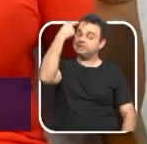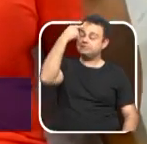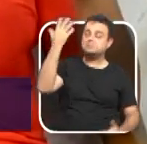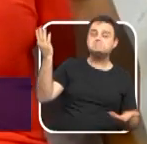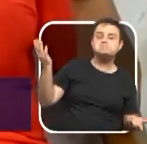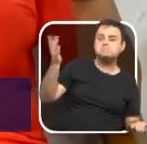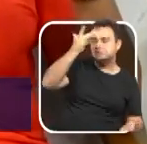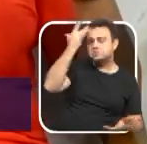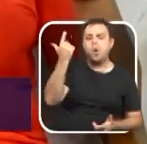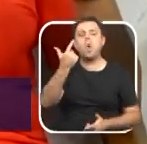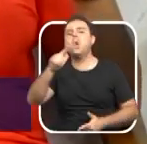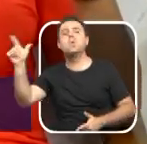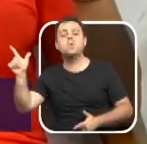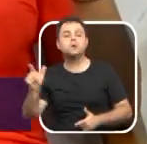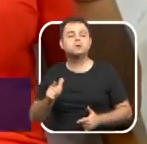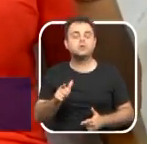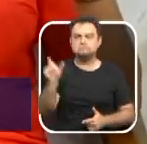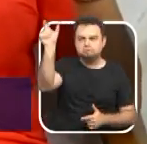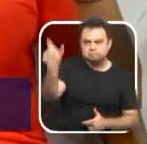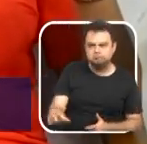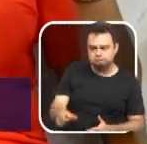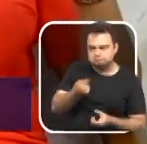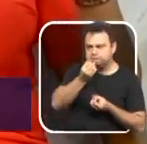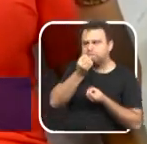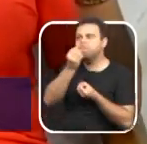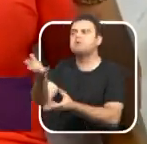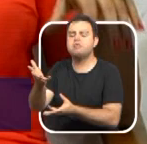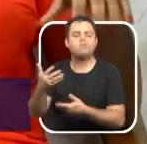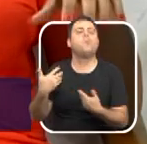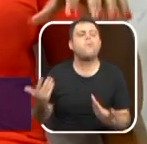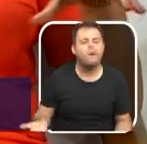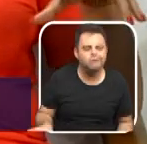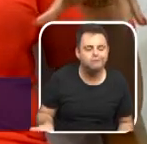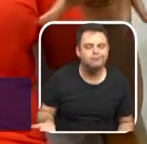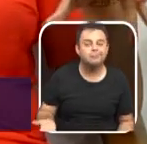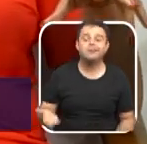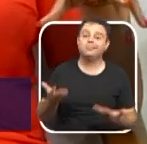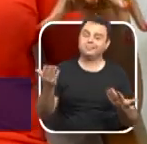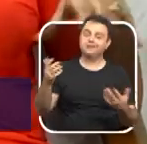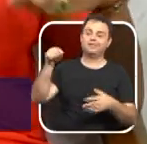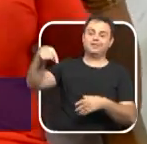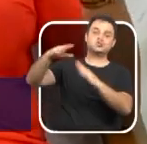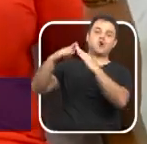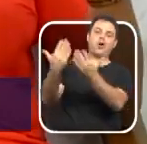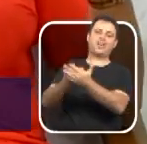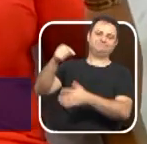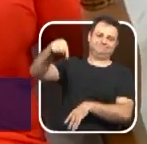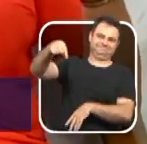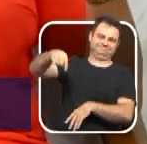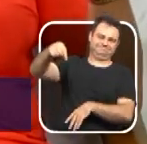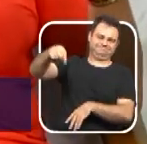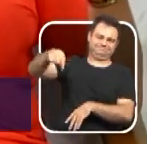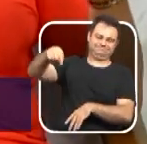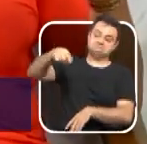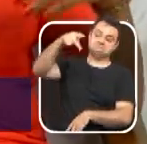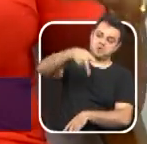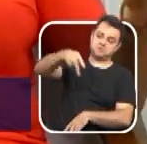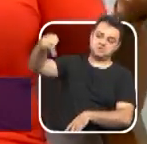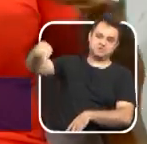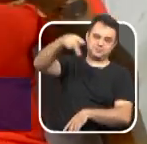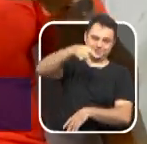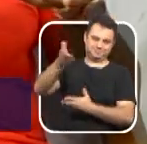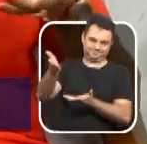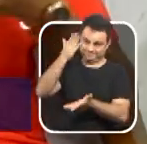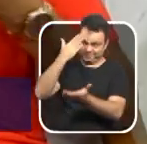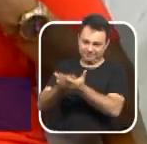porque o abuso está dentro de casa. E quando isso acontece, as professoras chamam o conselho tutelar, procuram